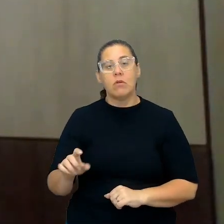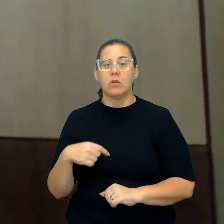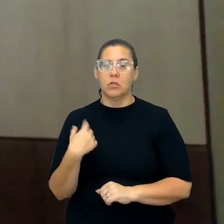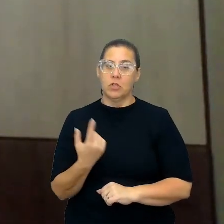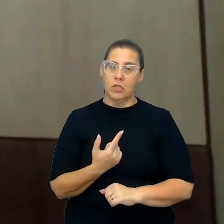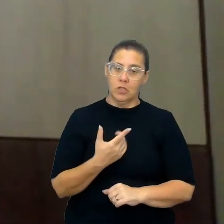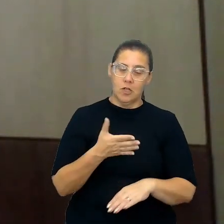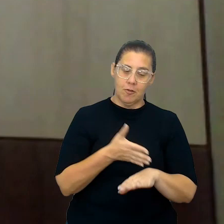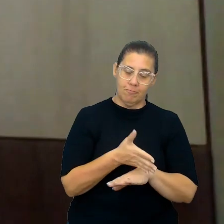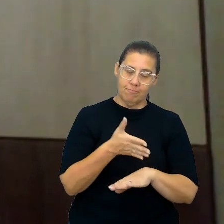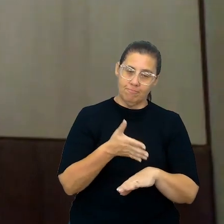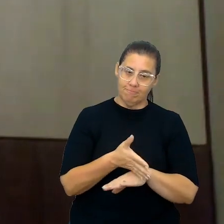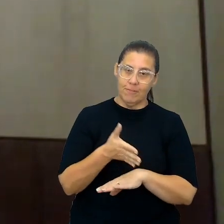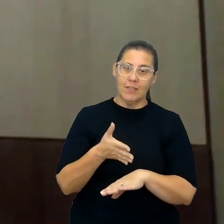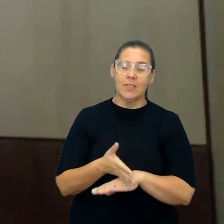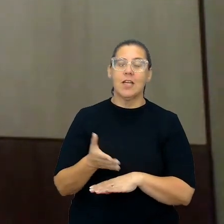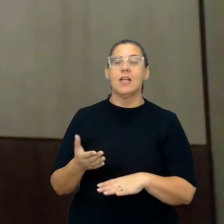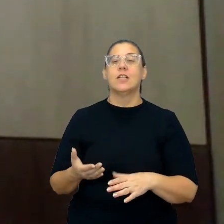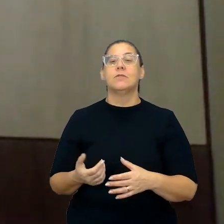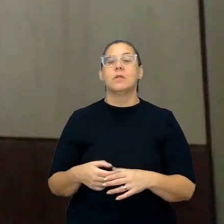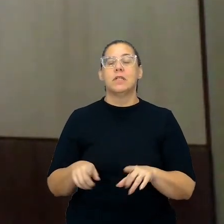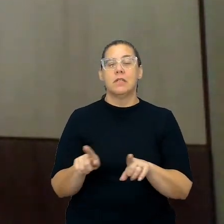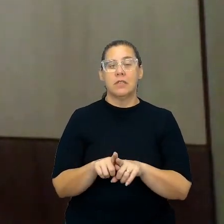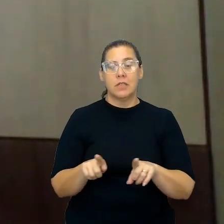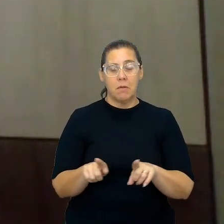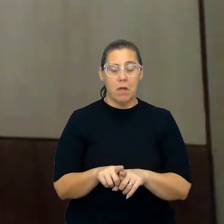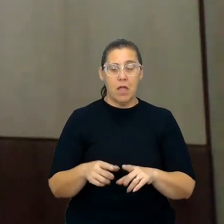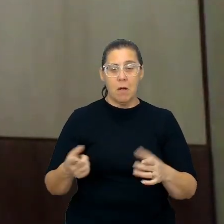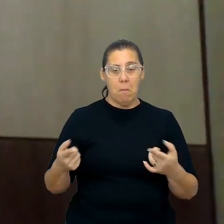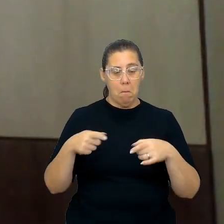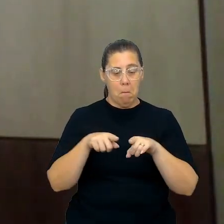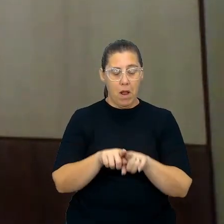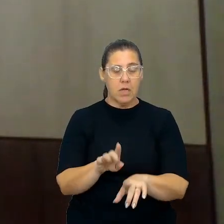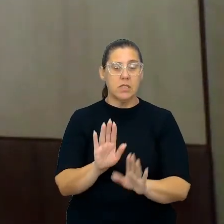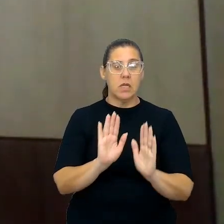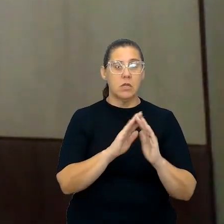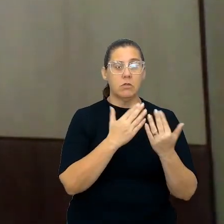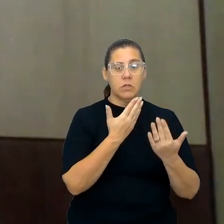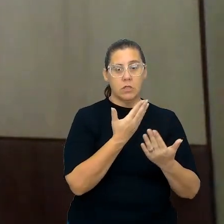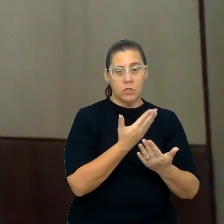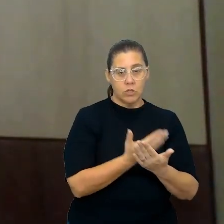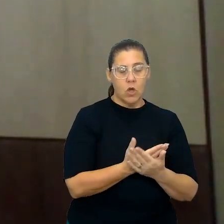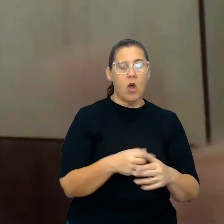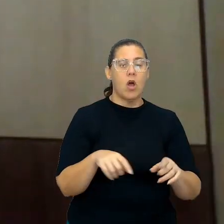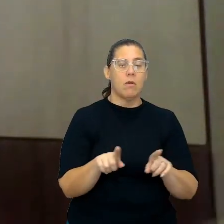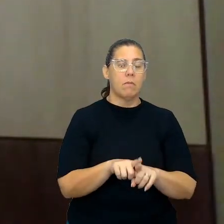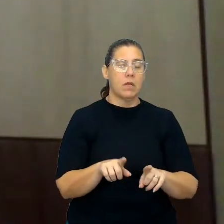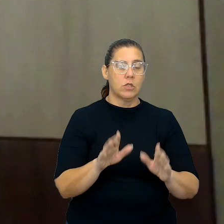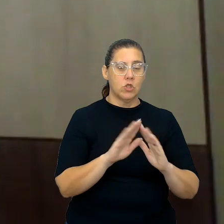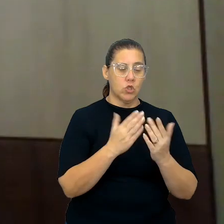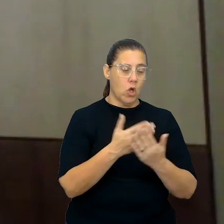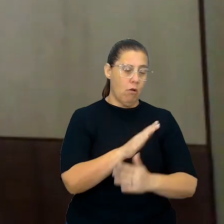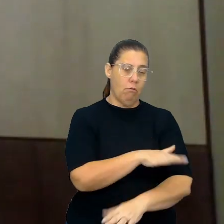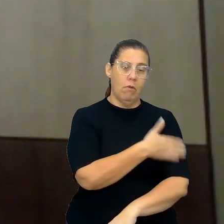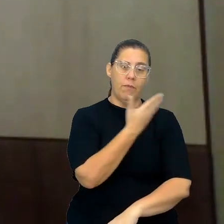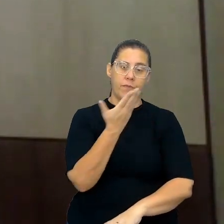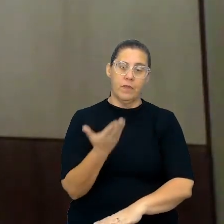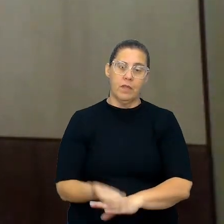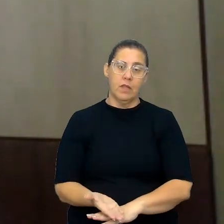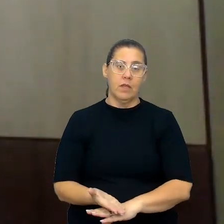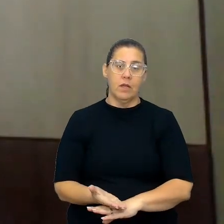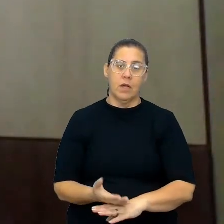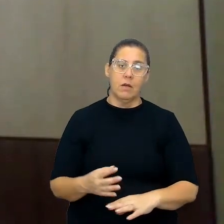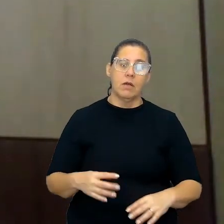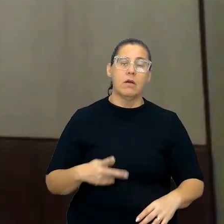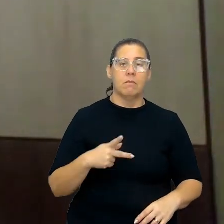os nossos parceiros das escolas, tanto os PCAs, das escolas de tempo integral, como os PCs das escolas que não têm o PAC,